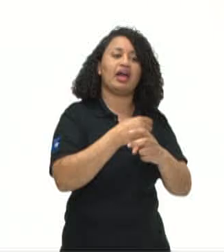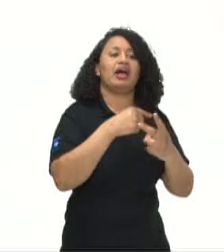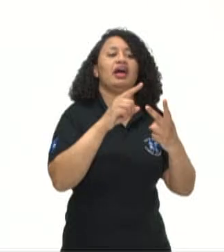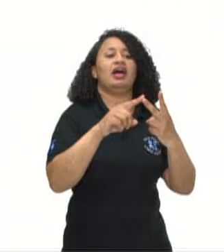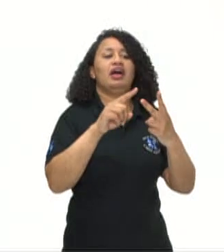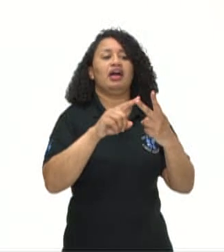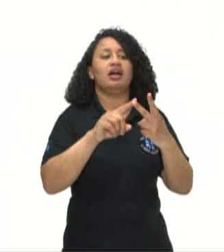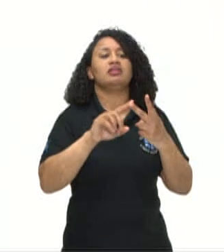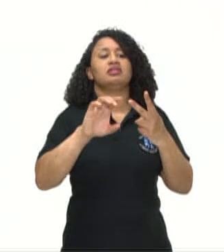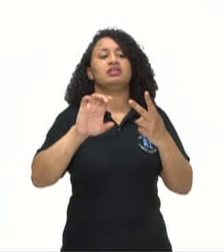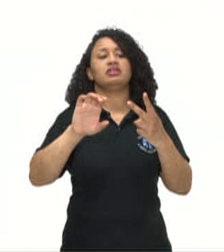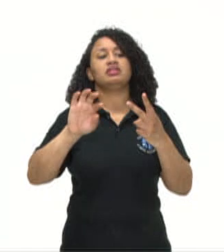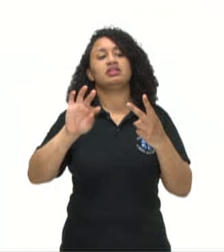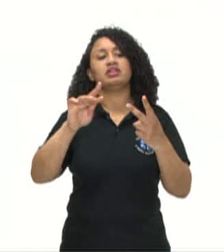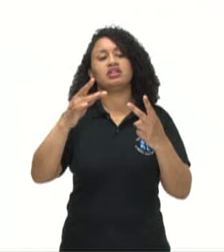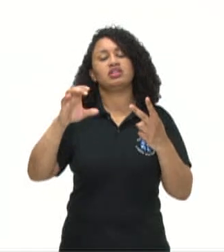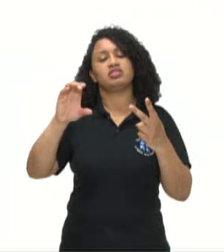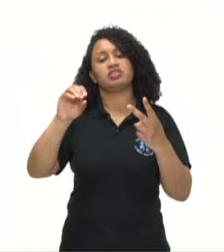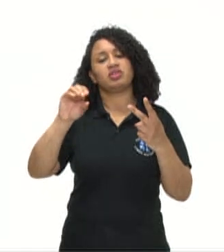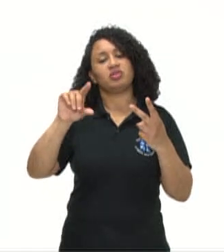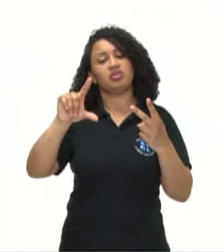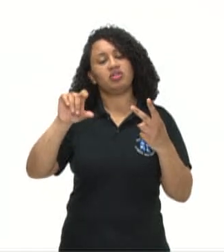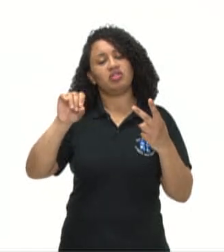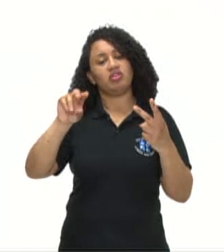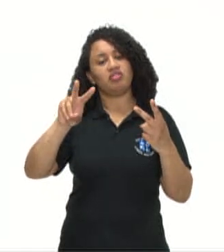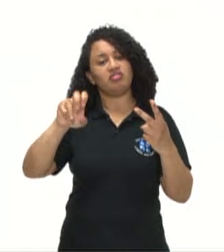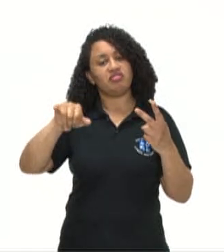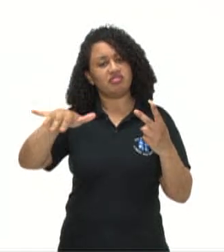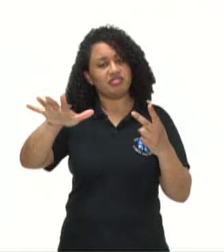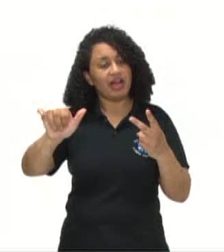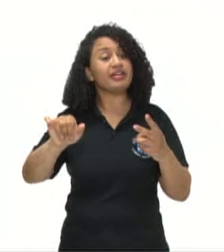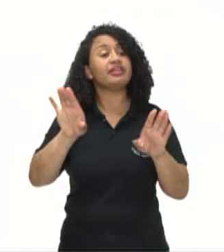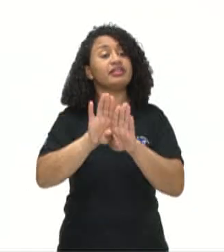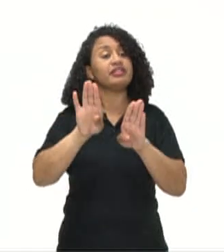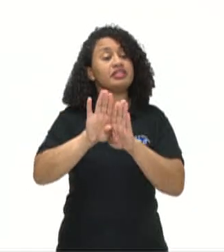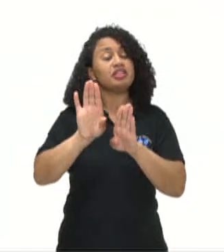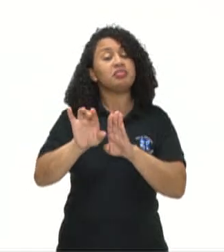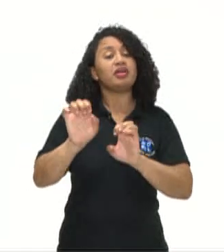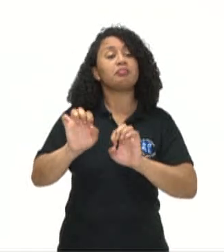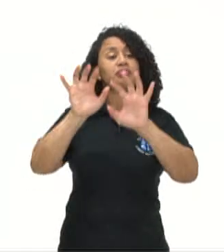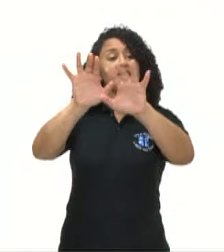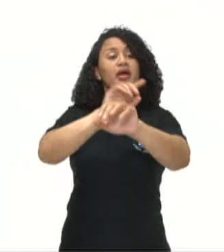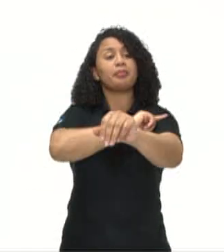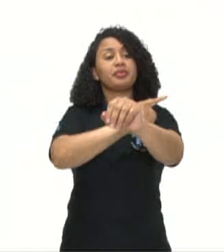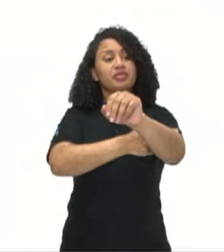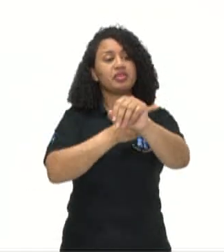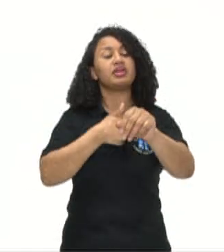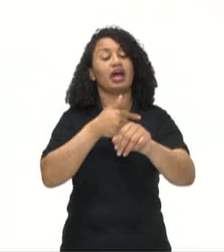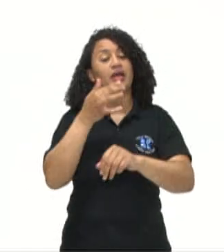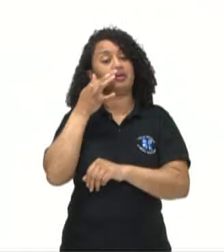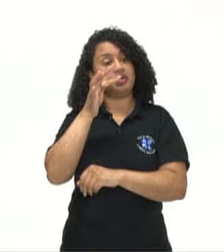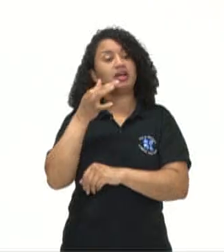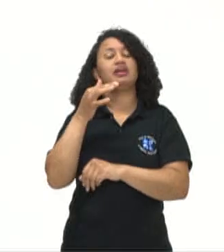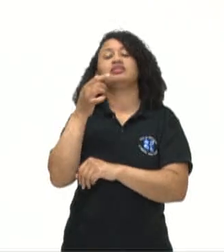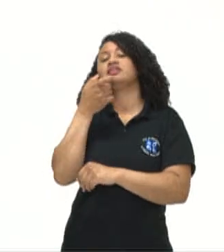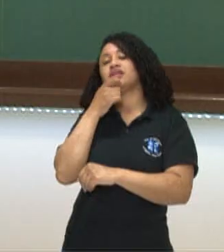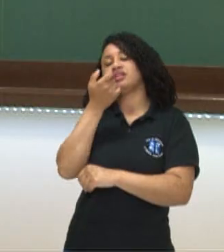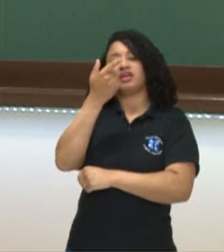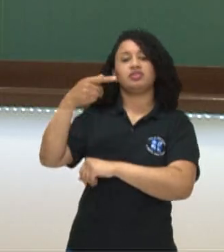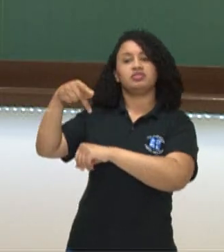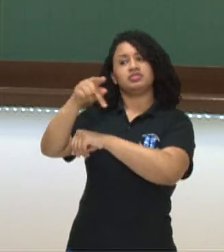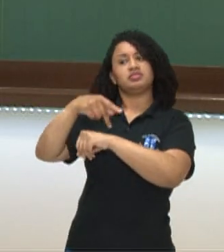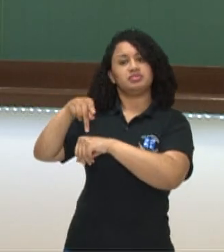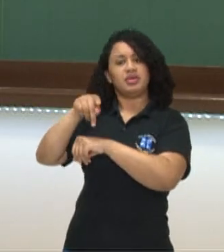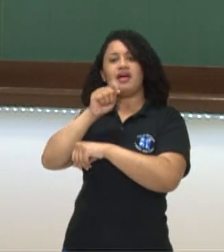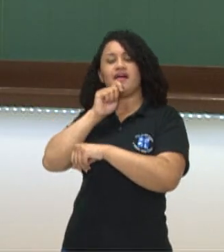a Tchecoslováquia, em 1º de setembro invadiu também a Polônia. E aí sim, França, Inglaterra e outros países, ainda